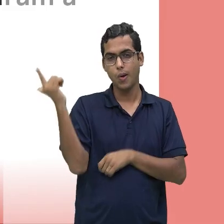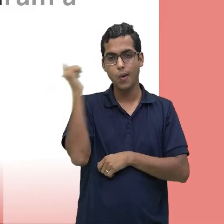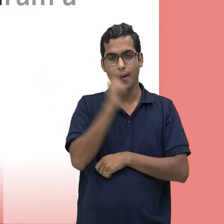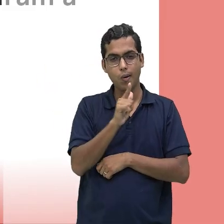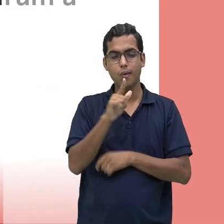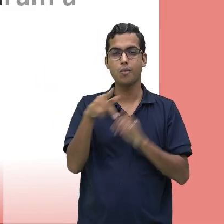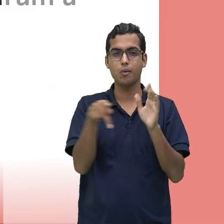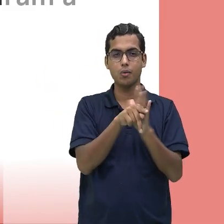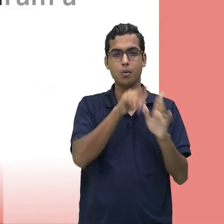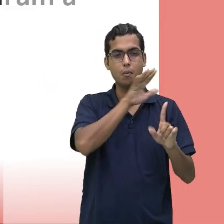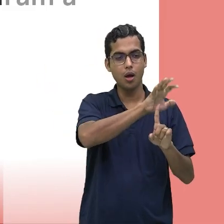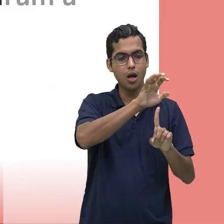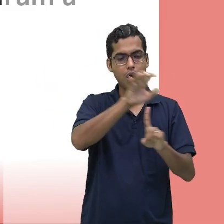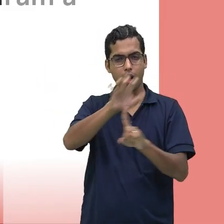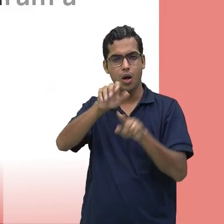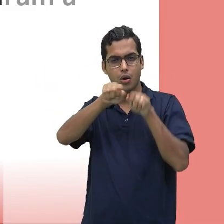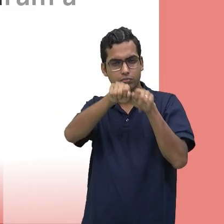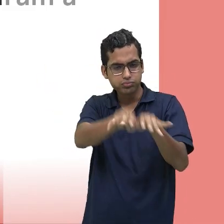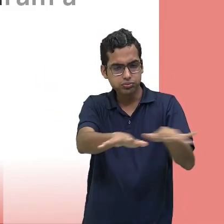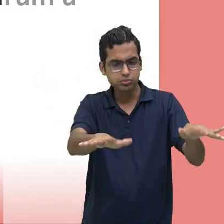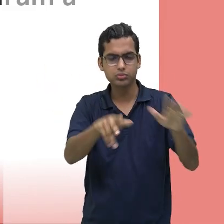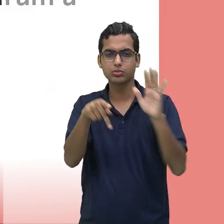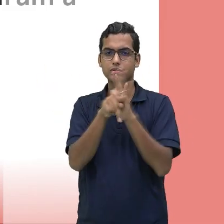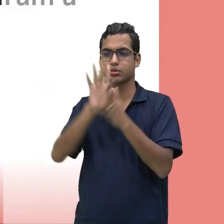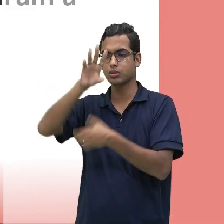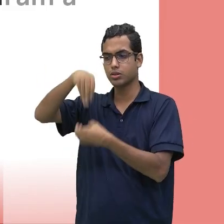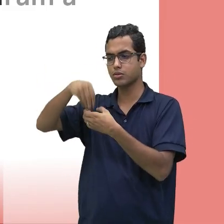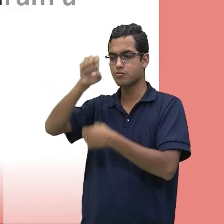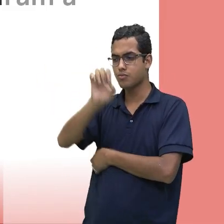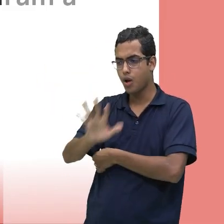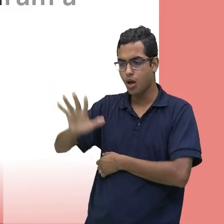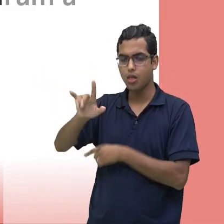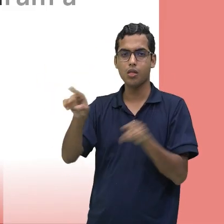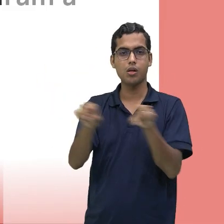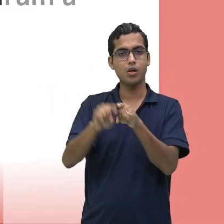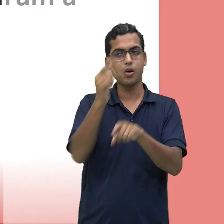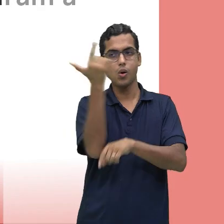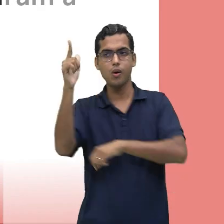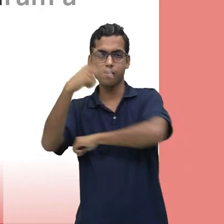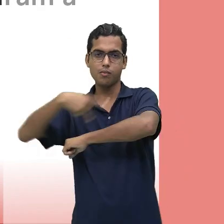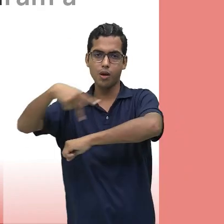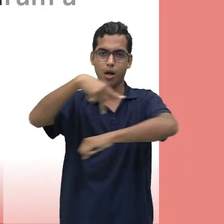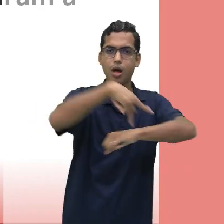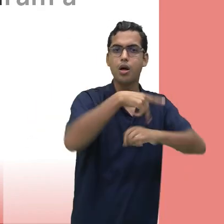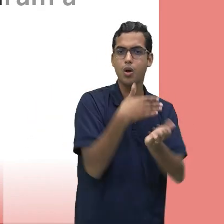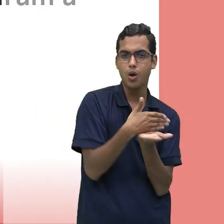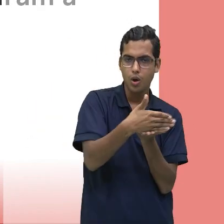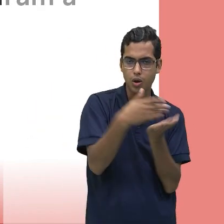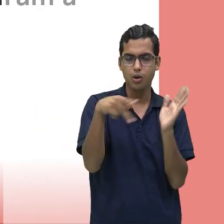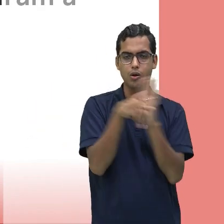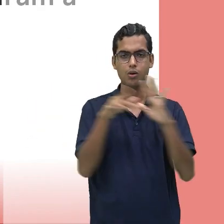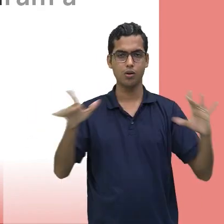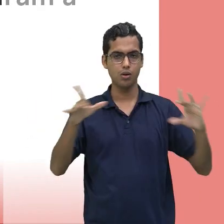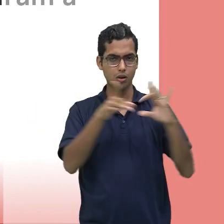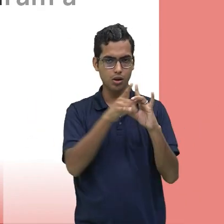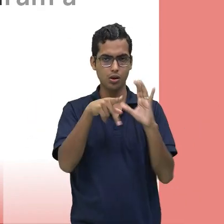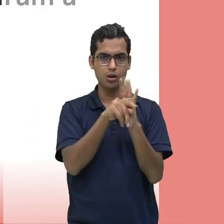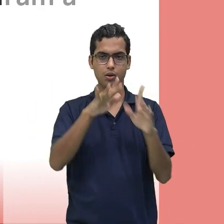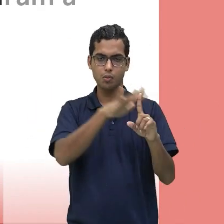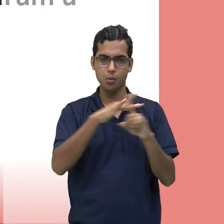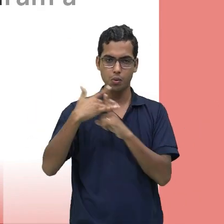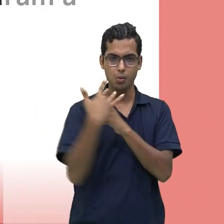influência soviética no continente europeu. Então, também vários países começam ali a estar junto com a União